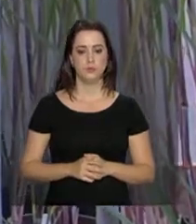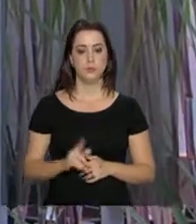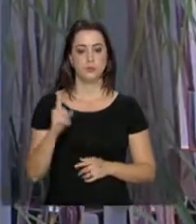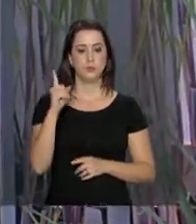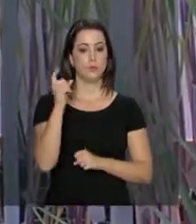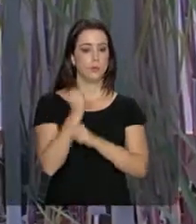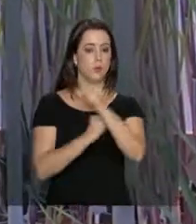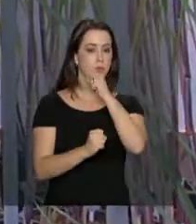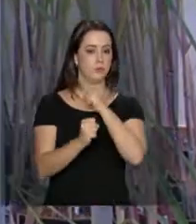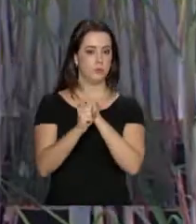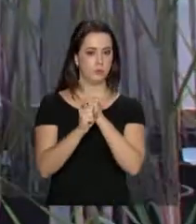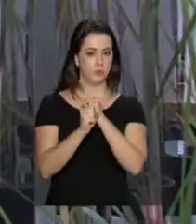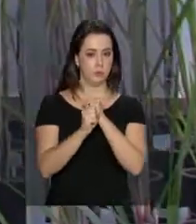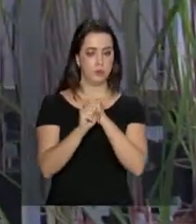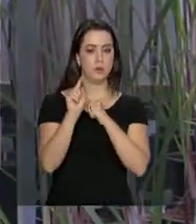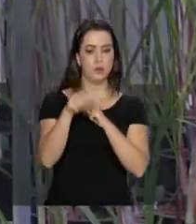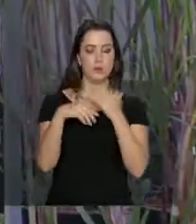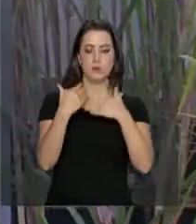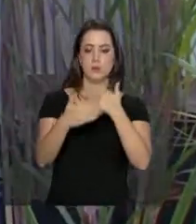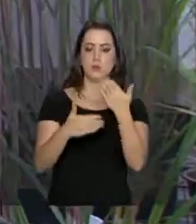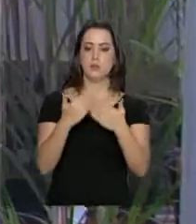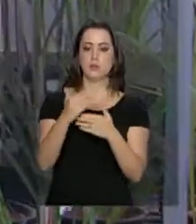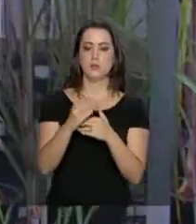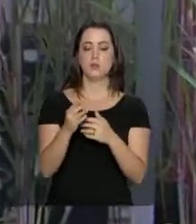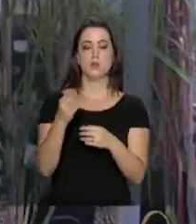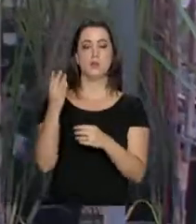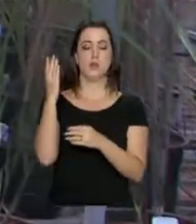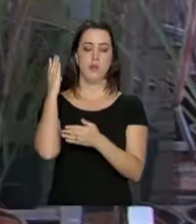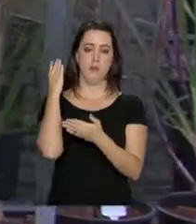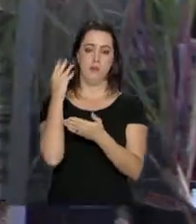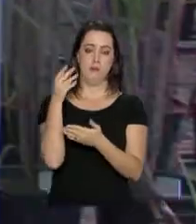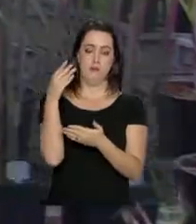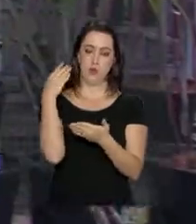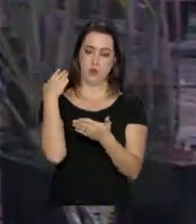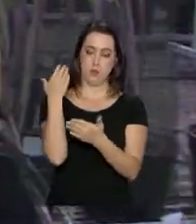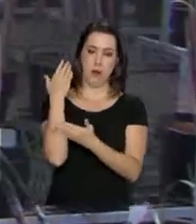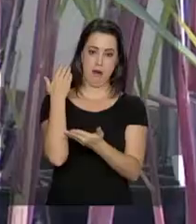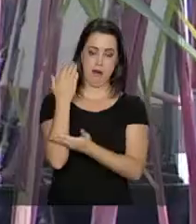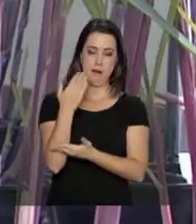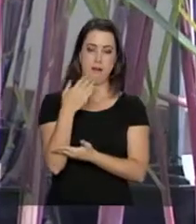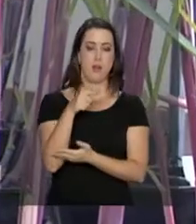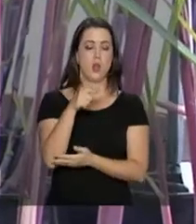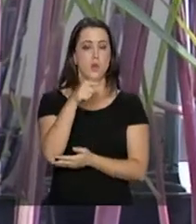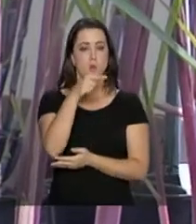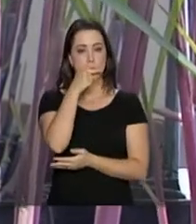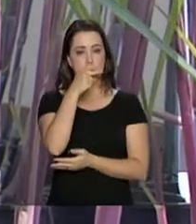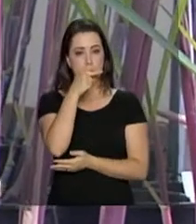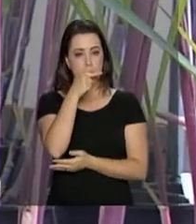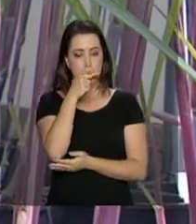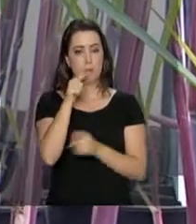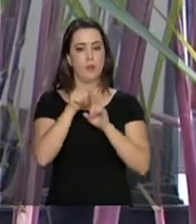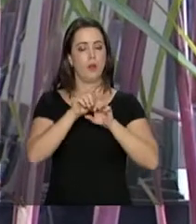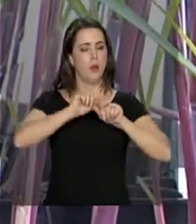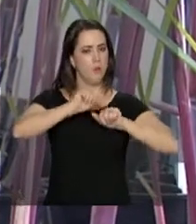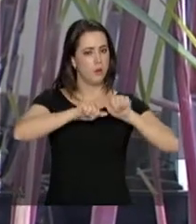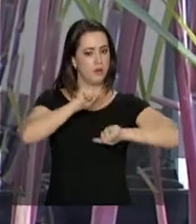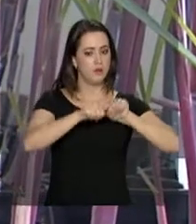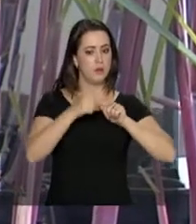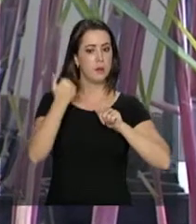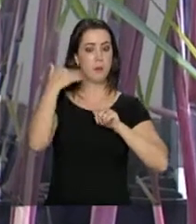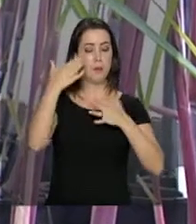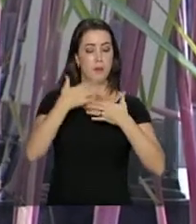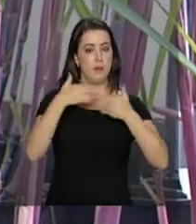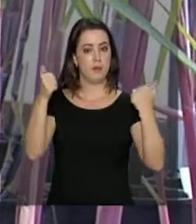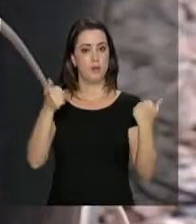Há um ano, Hugo trabalha no desenvolvimento de uma cana-de-açúcar geneticamente modificada para ser mais resistente a insetos